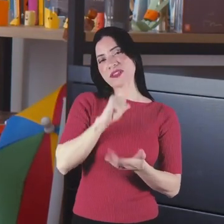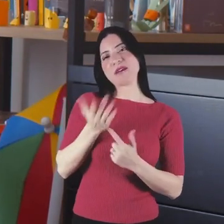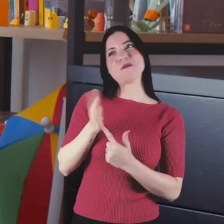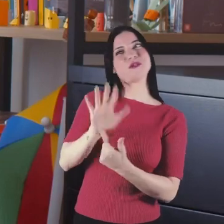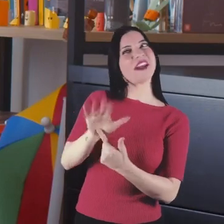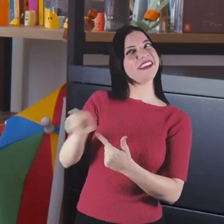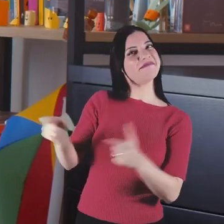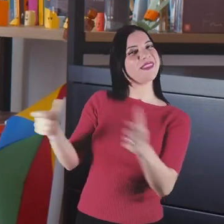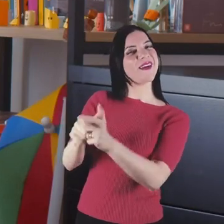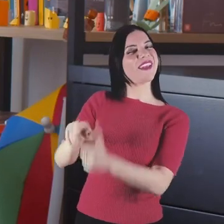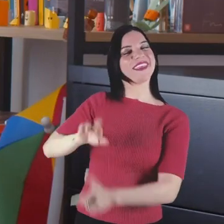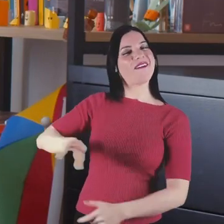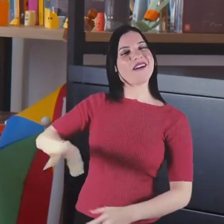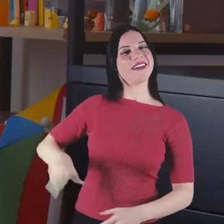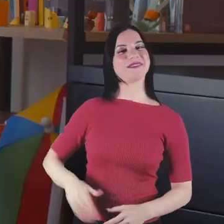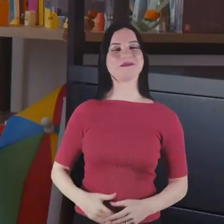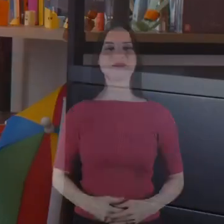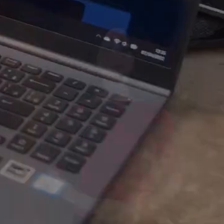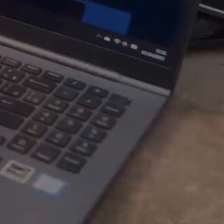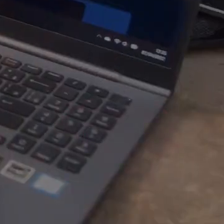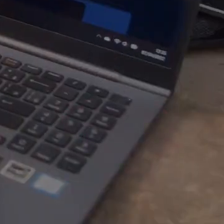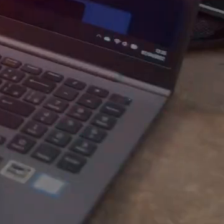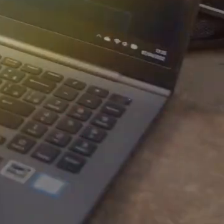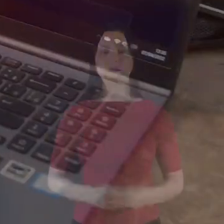consegue mostrar que nem é tão minoria assim.